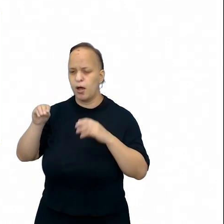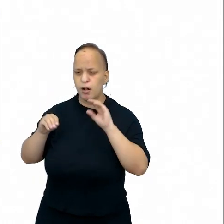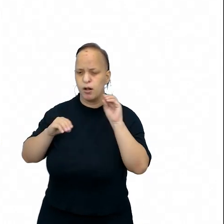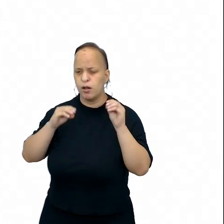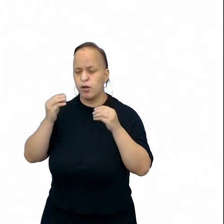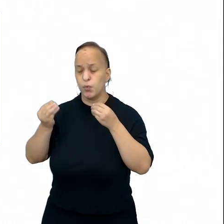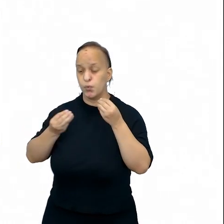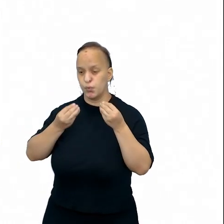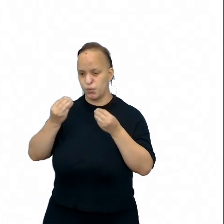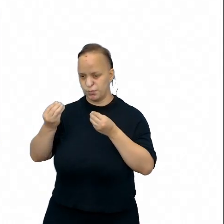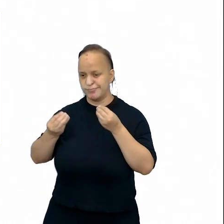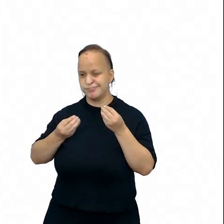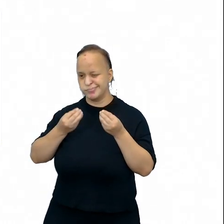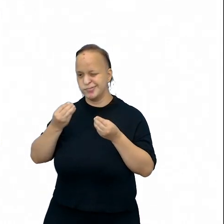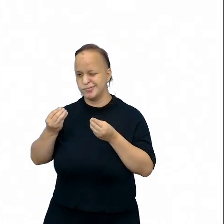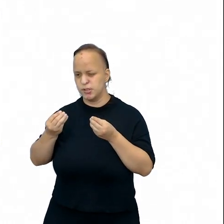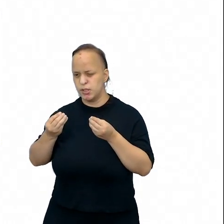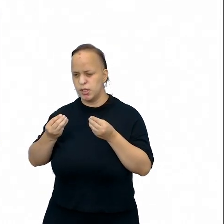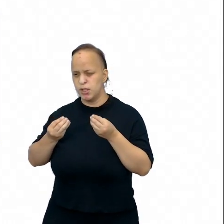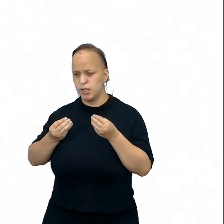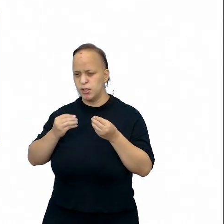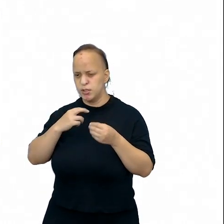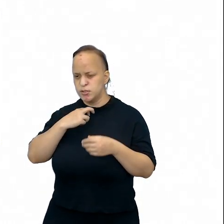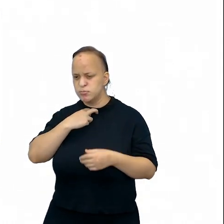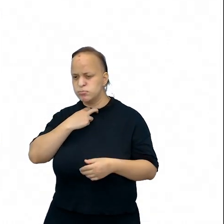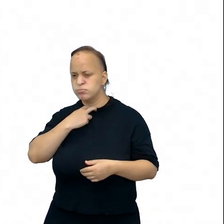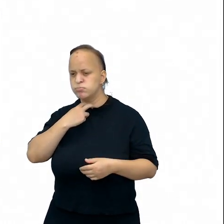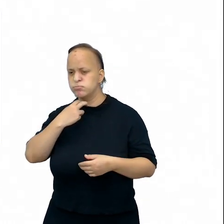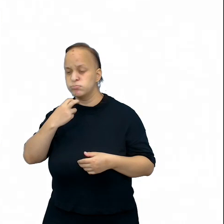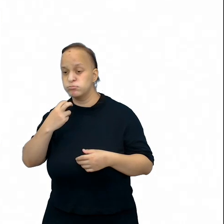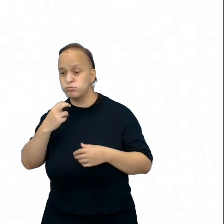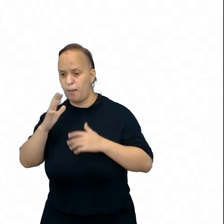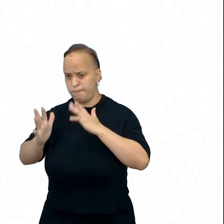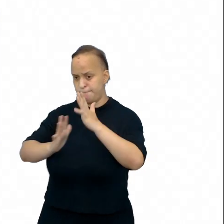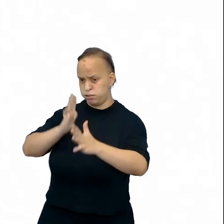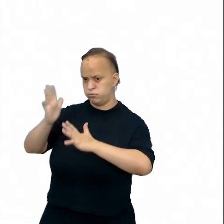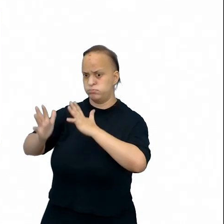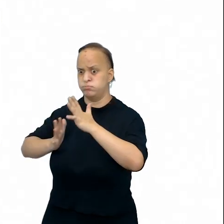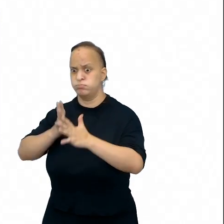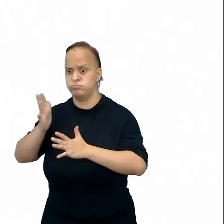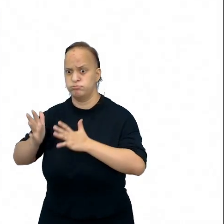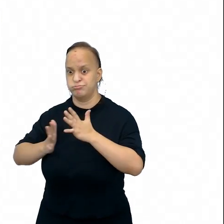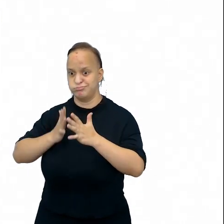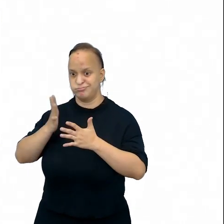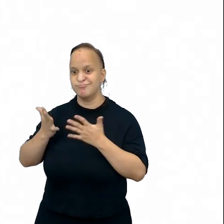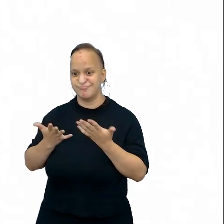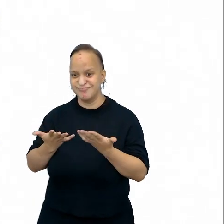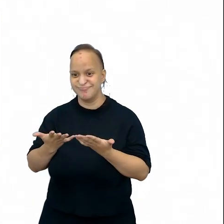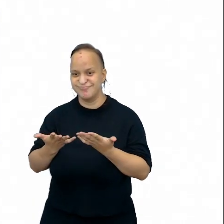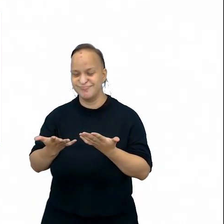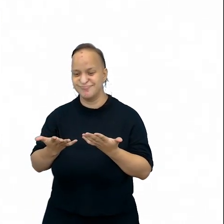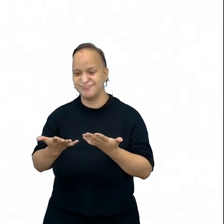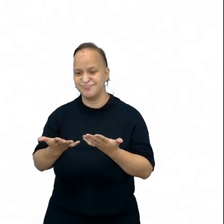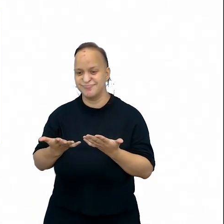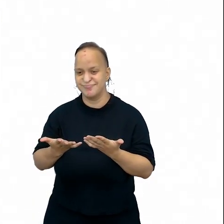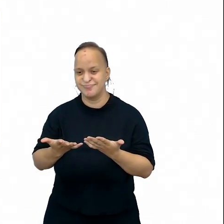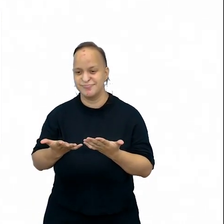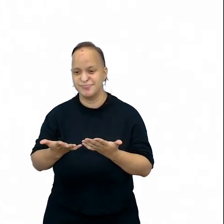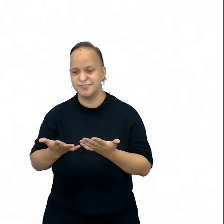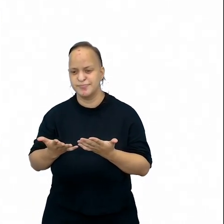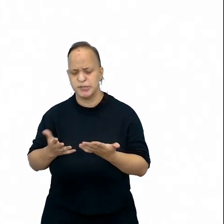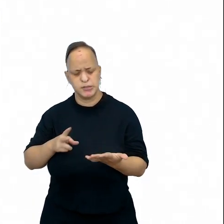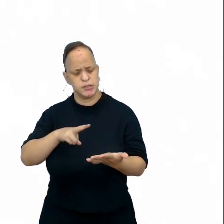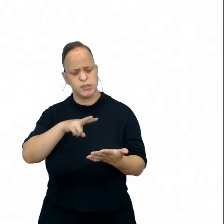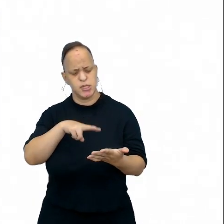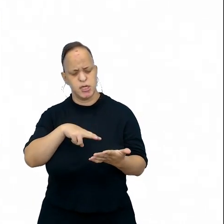compartilhada, os estudantes podem até dramatizar, né, alguns aspectos importantes sobre o uso daquele texto, onde